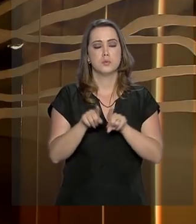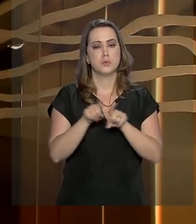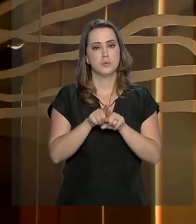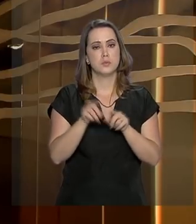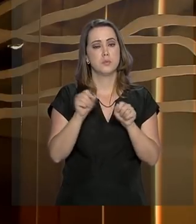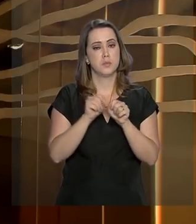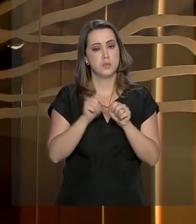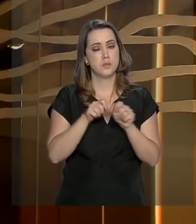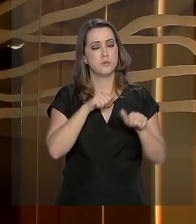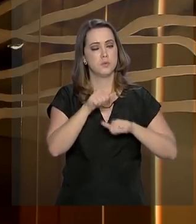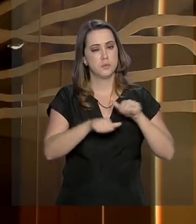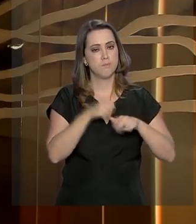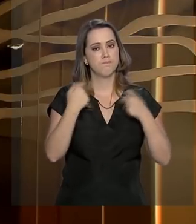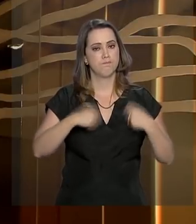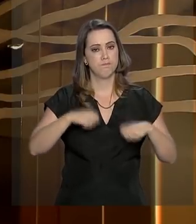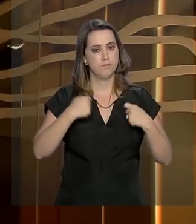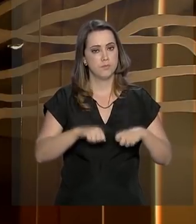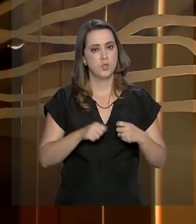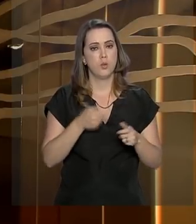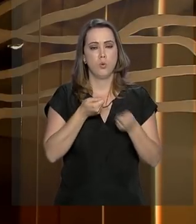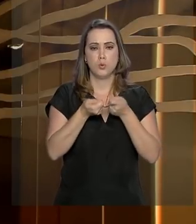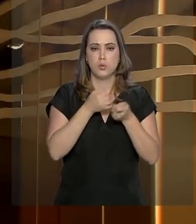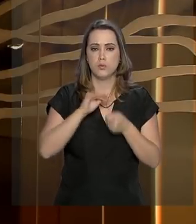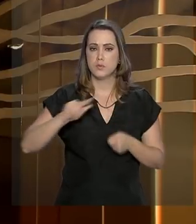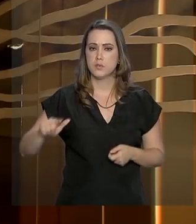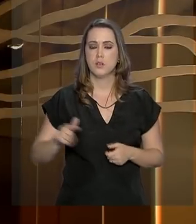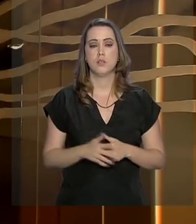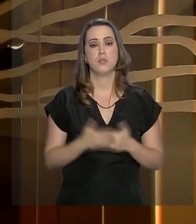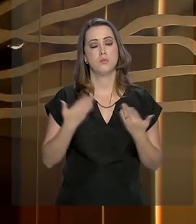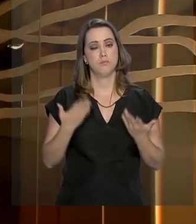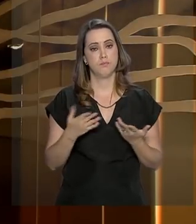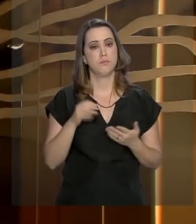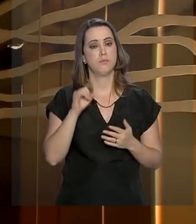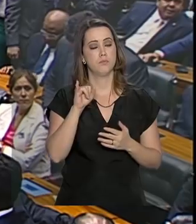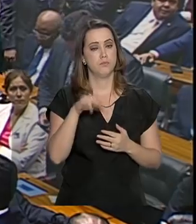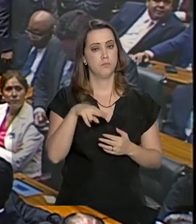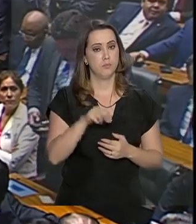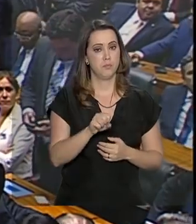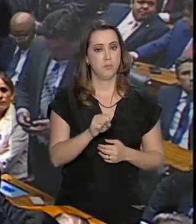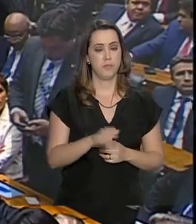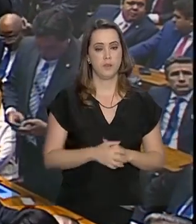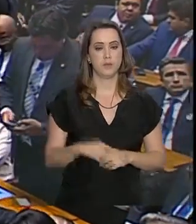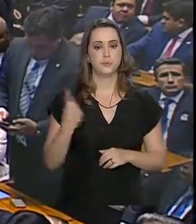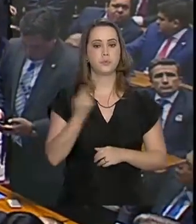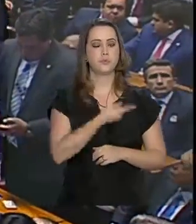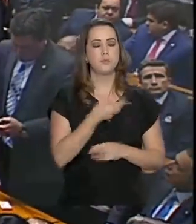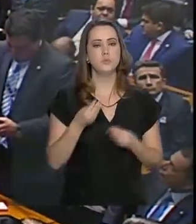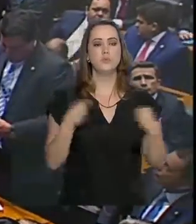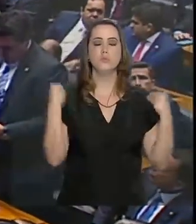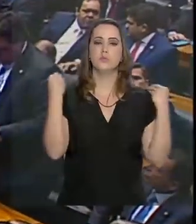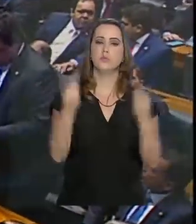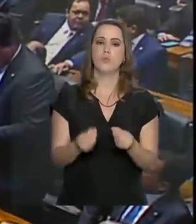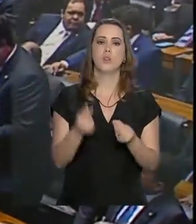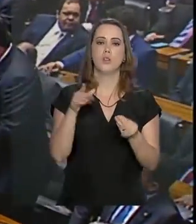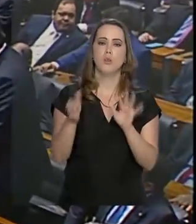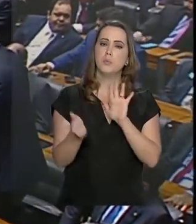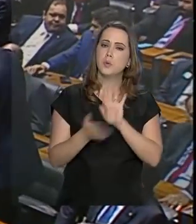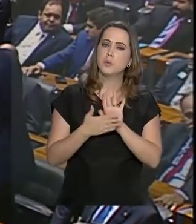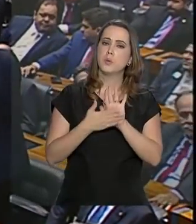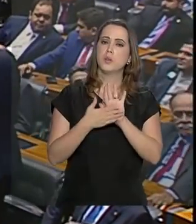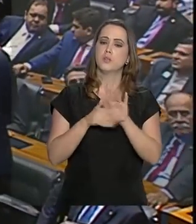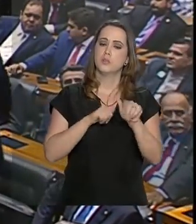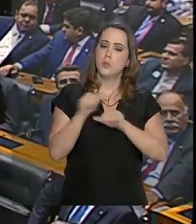as reformas necessárias para o ajuste fiscal, como a da Previdência. Estamos concedendo uma